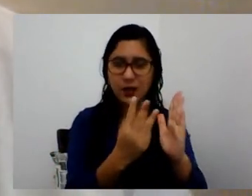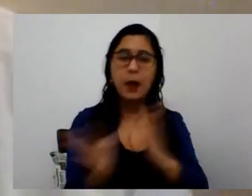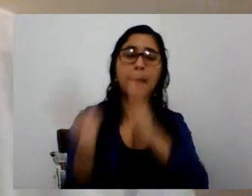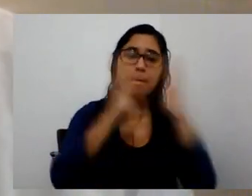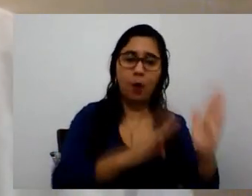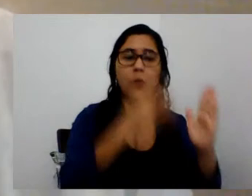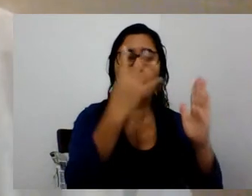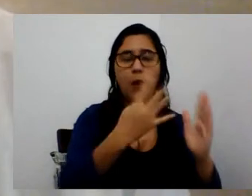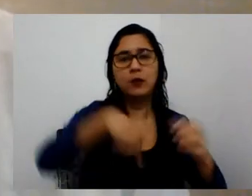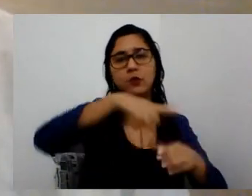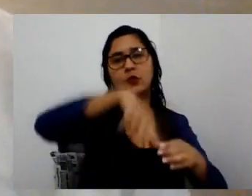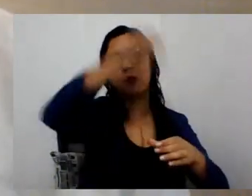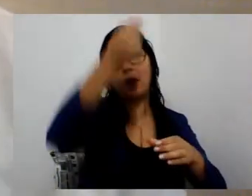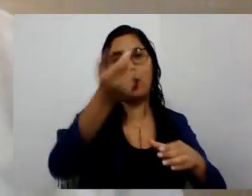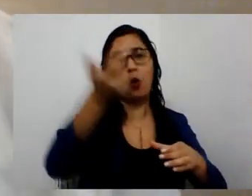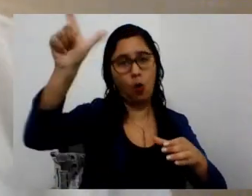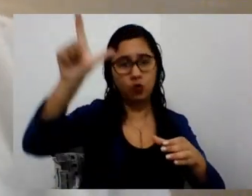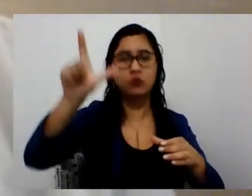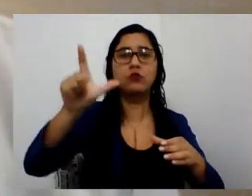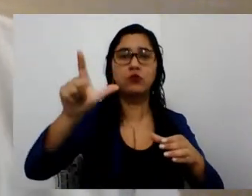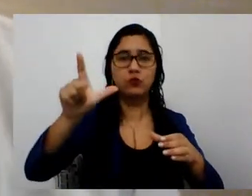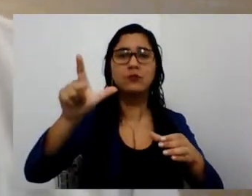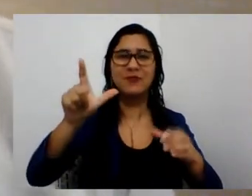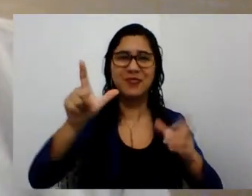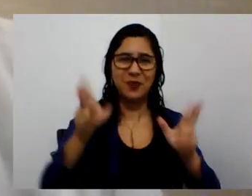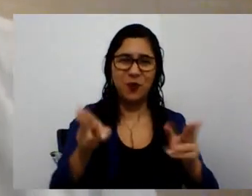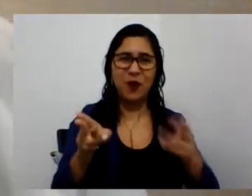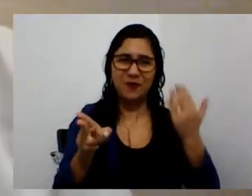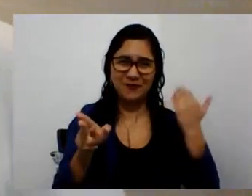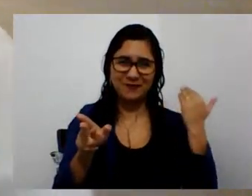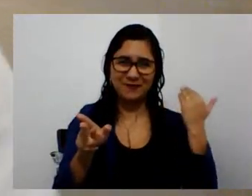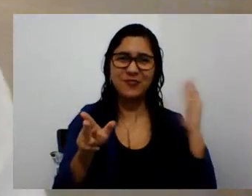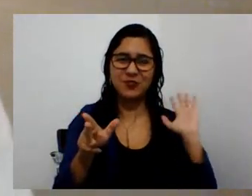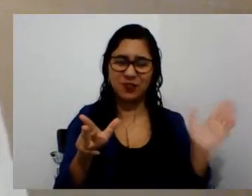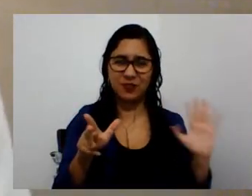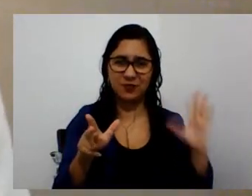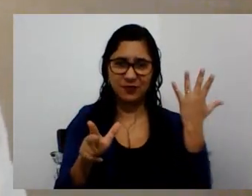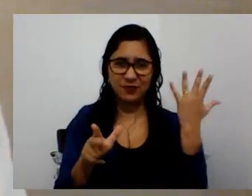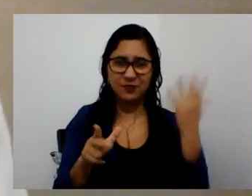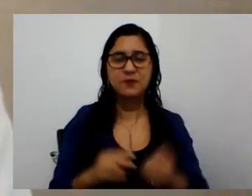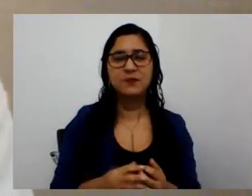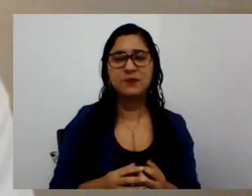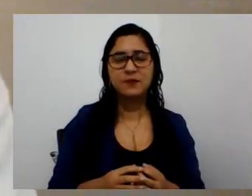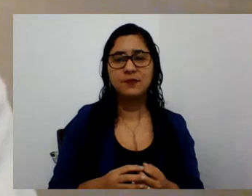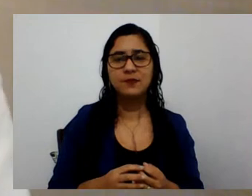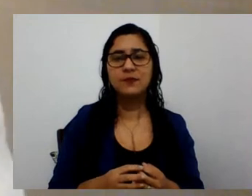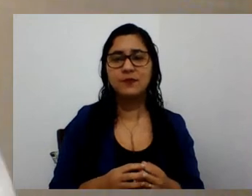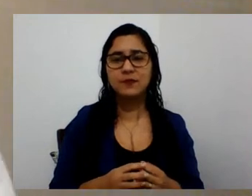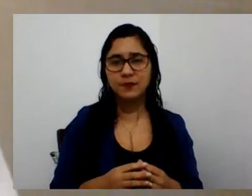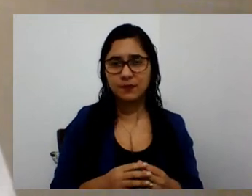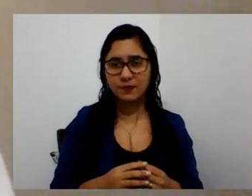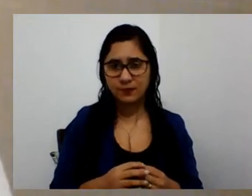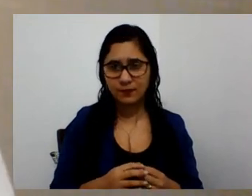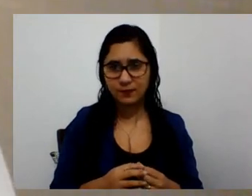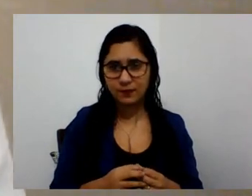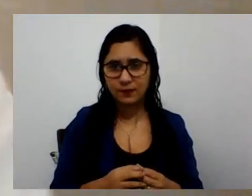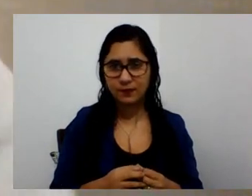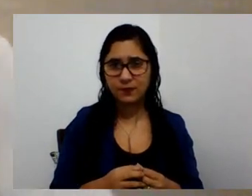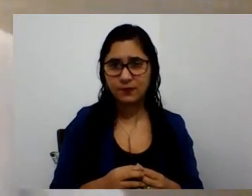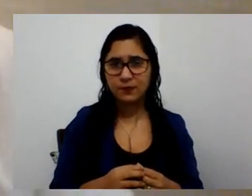nós fazemos um novo sorteio, como ocorreu nos debates anteriores. Bom, dito isto, eu gostaria então